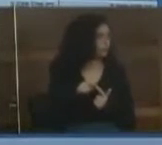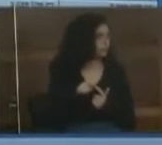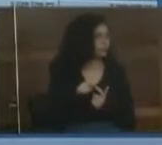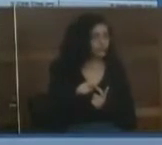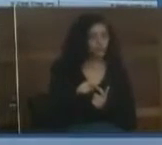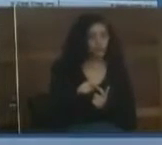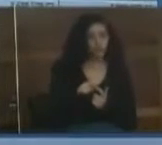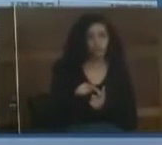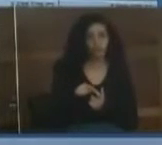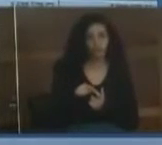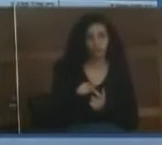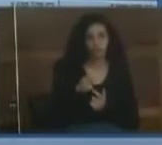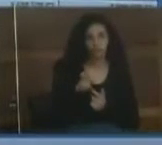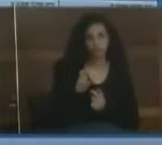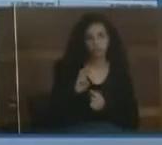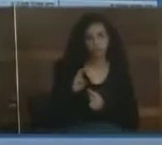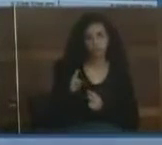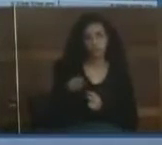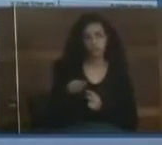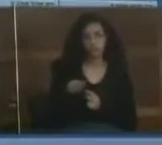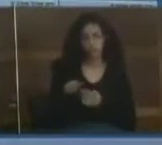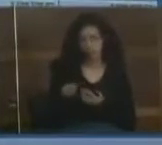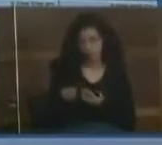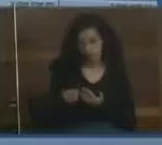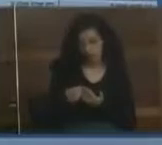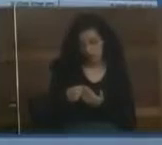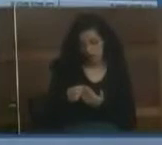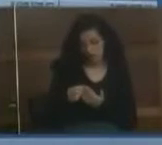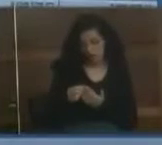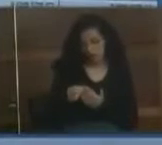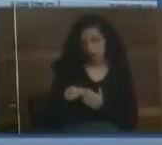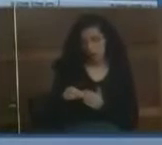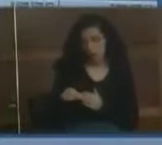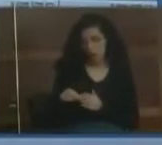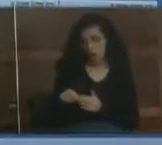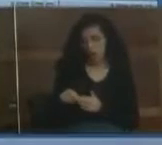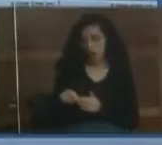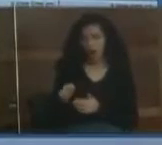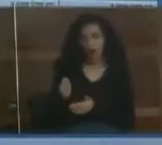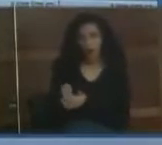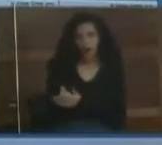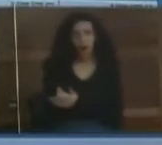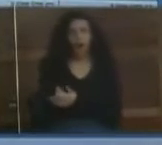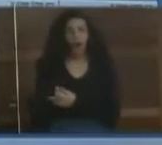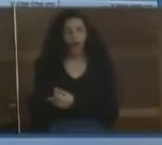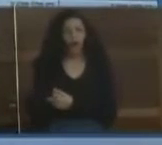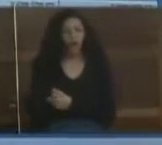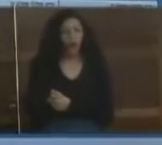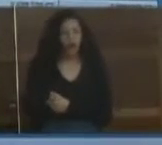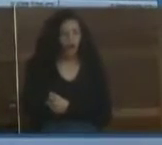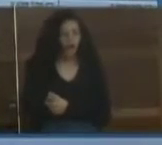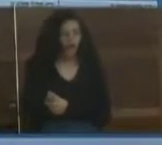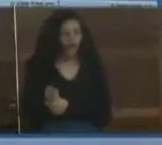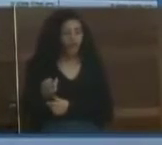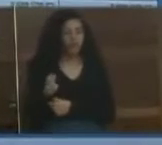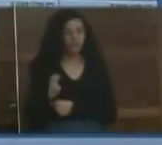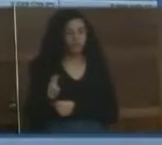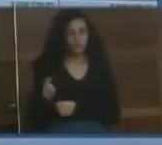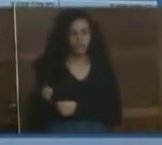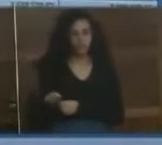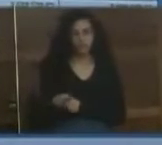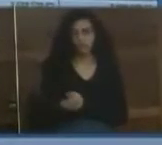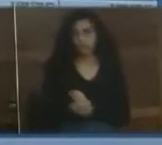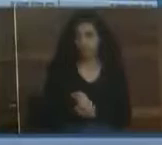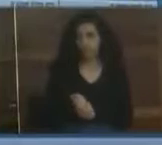3º quadrimestre de cinco milhões 512.000 reais despesas liquidadas até o terceiro quadrimestre cinco